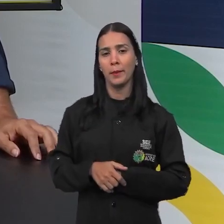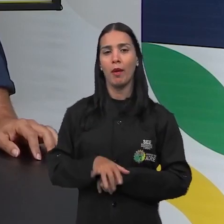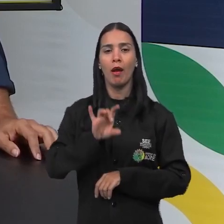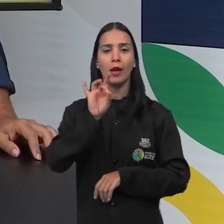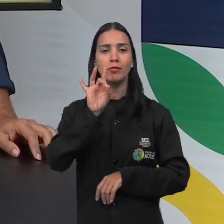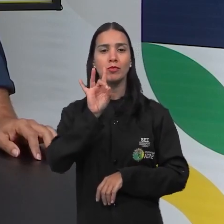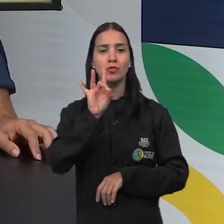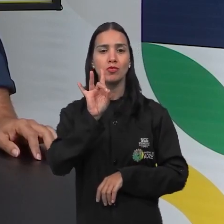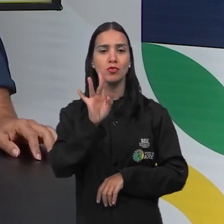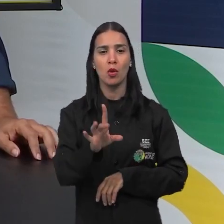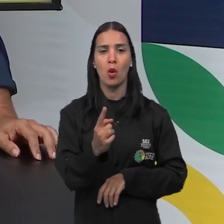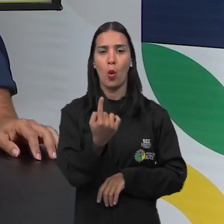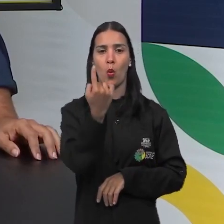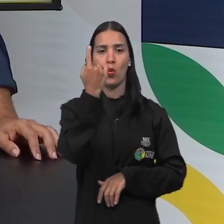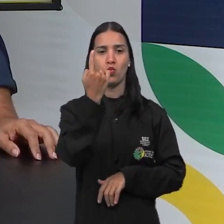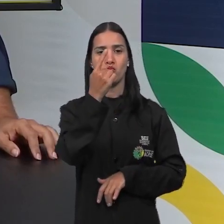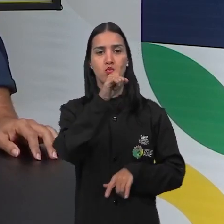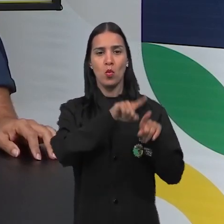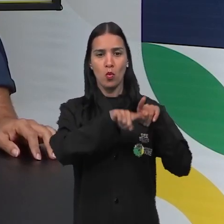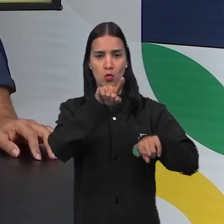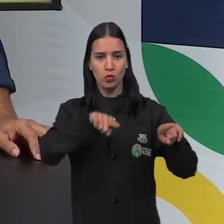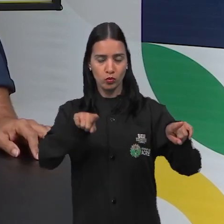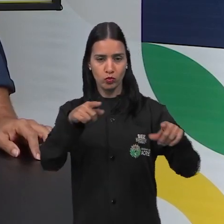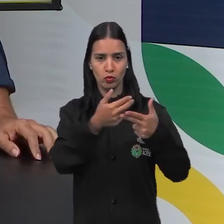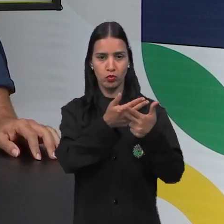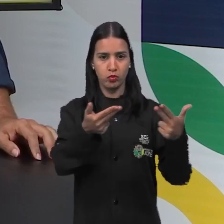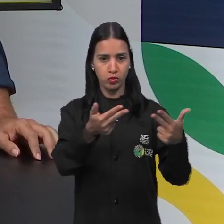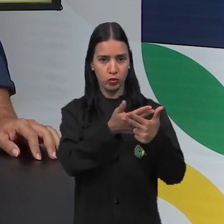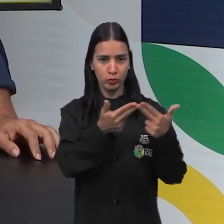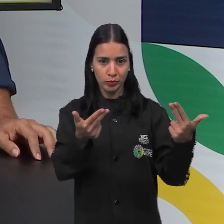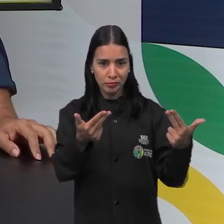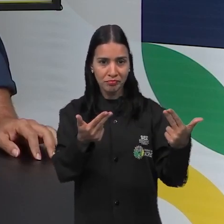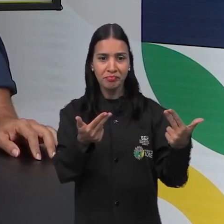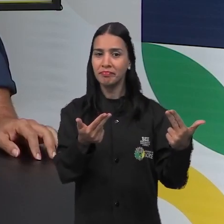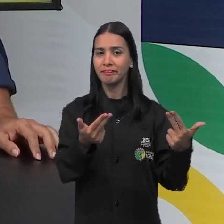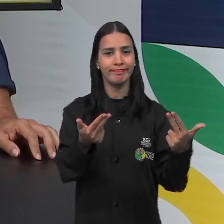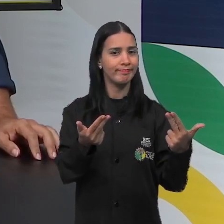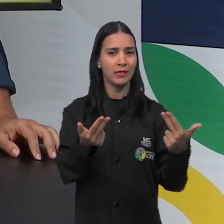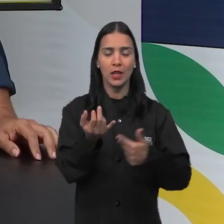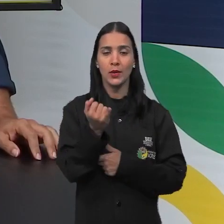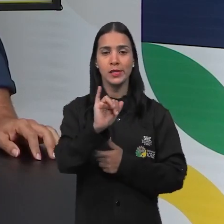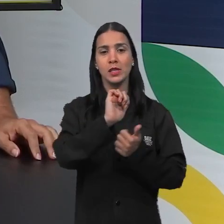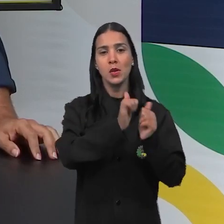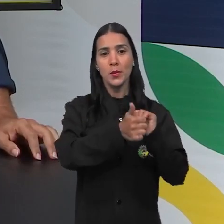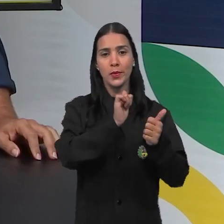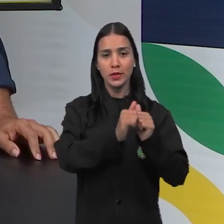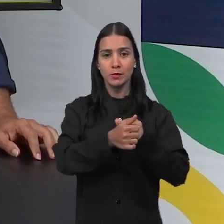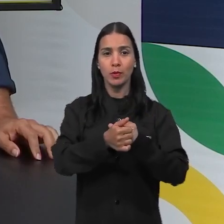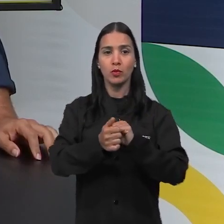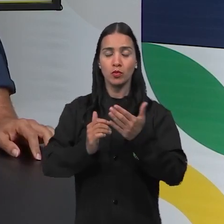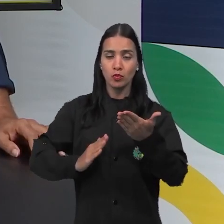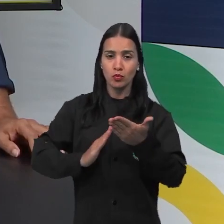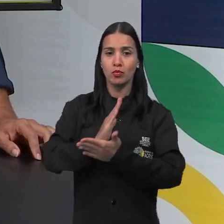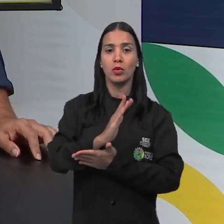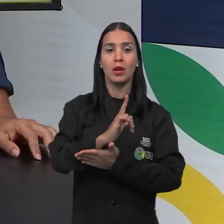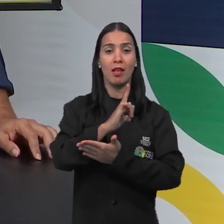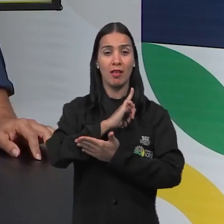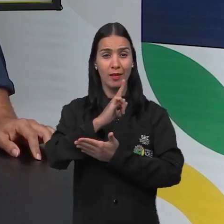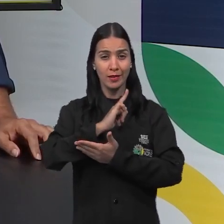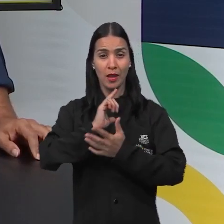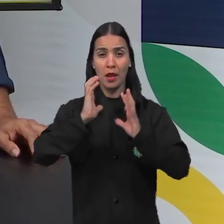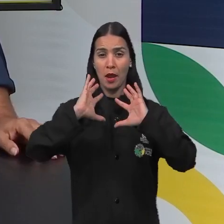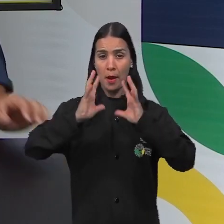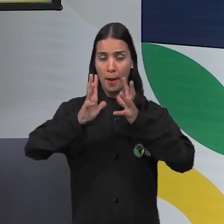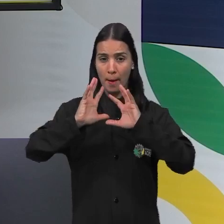objeto específico. As modalidades de esportes de invasão não necessariamente sempre terão como objeto a